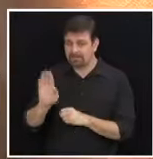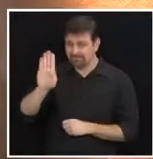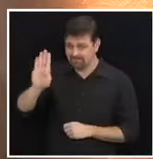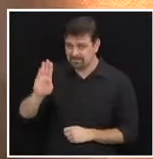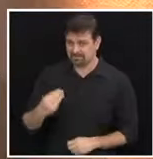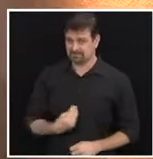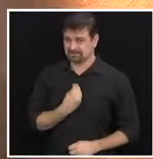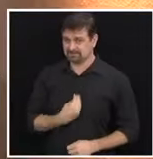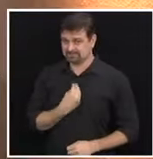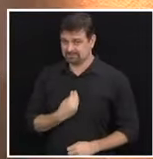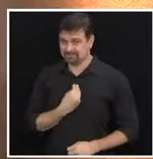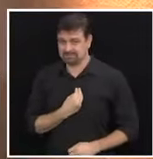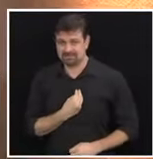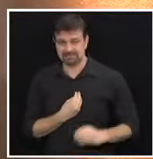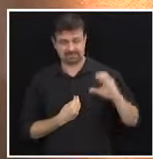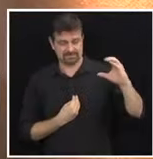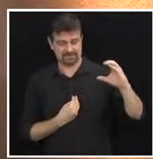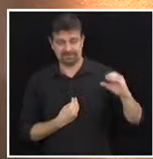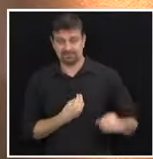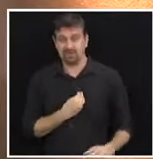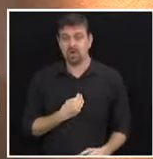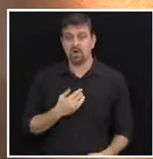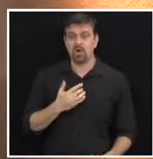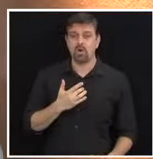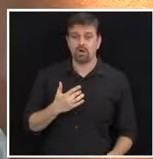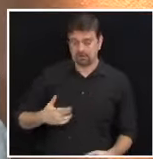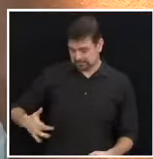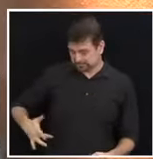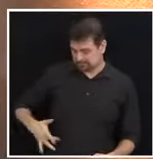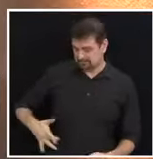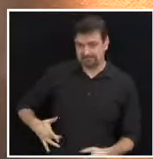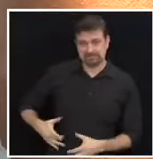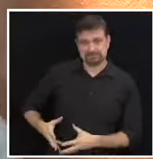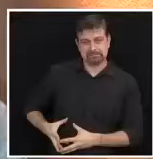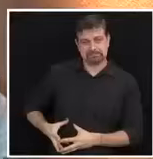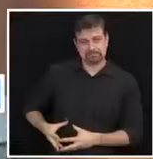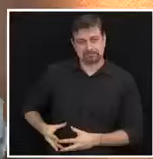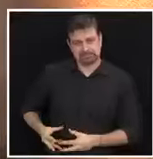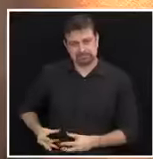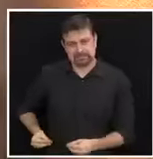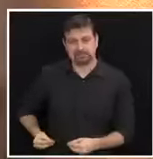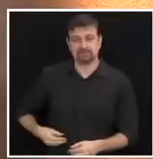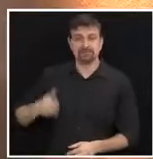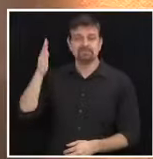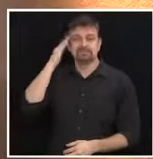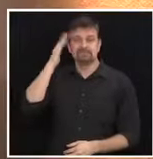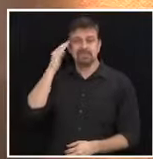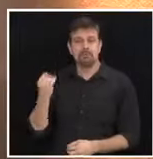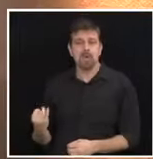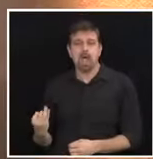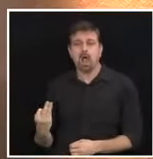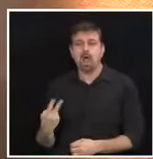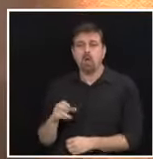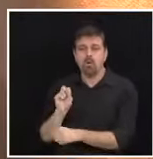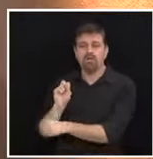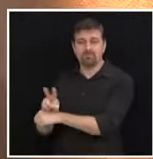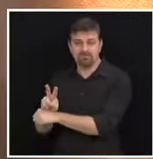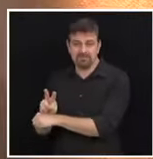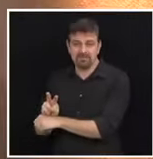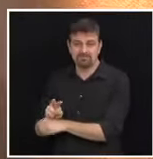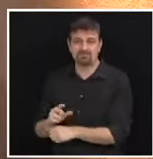está acometendo o organismo, principalmente o fígado, carga viral e que evolução que está.